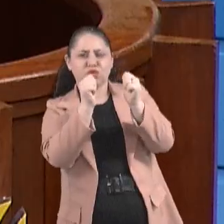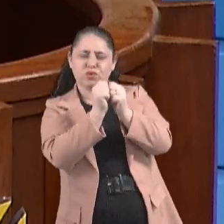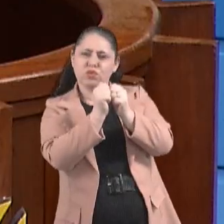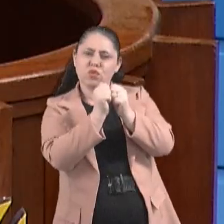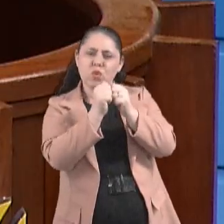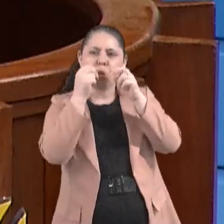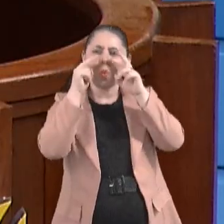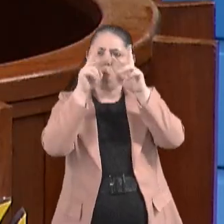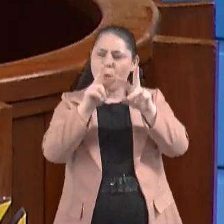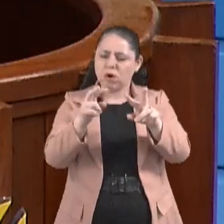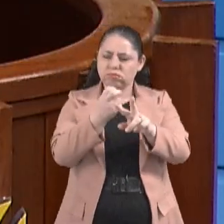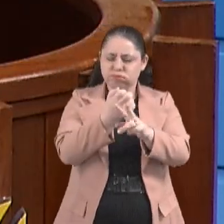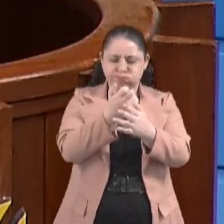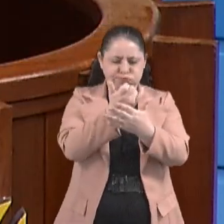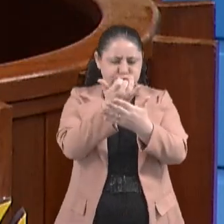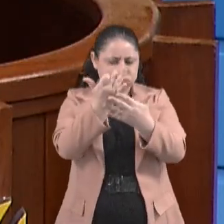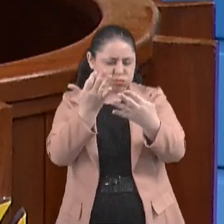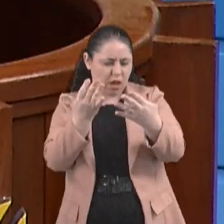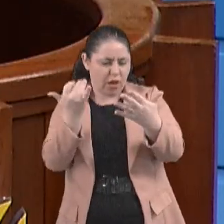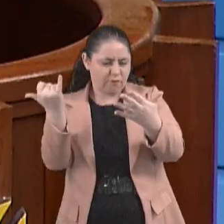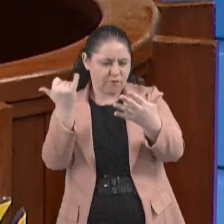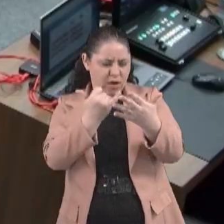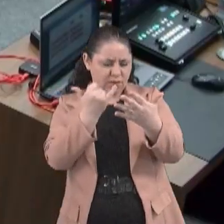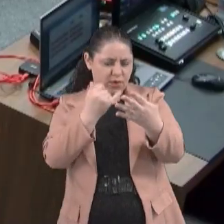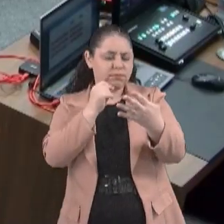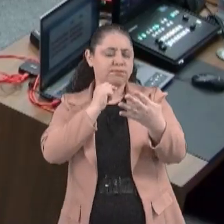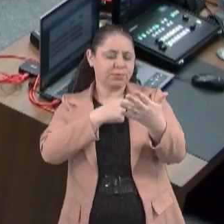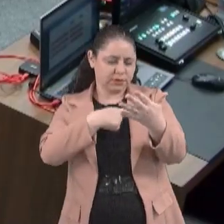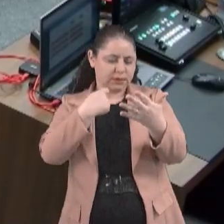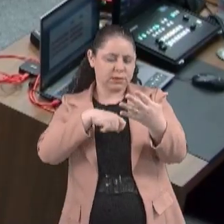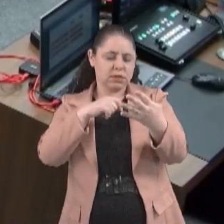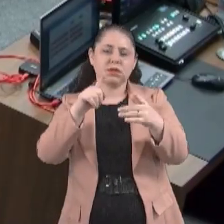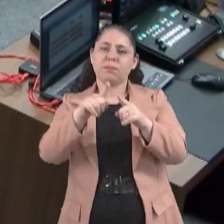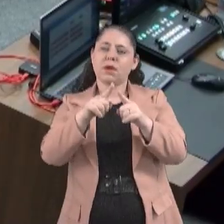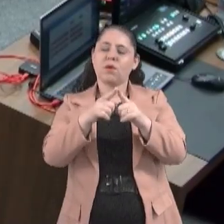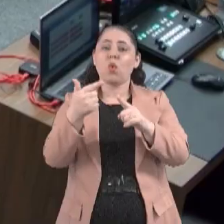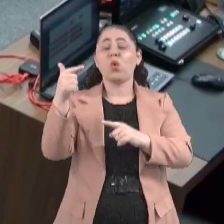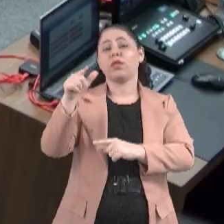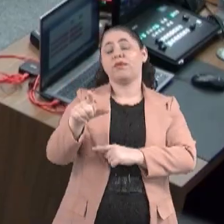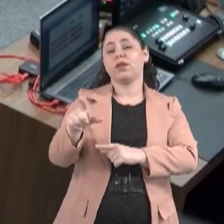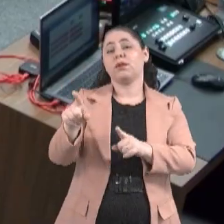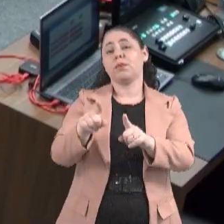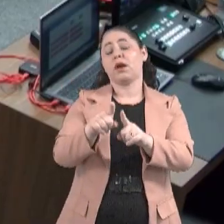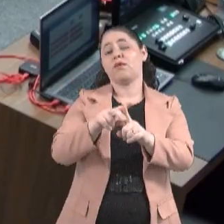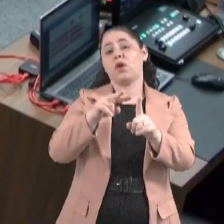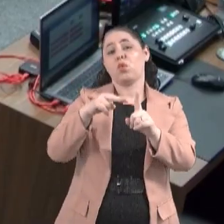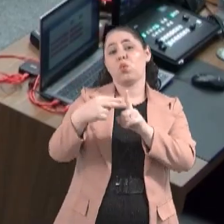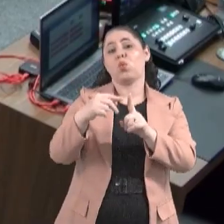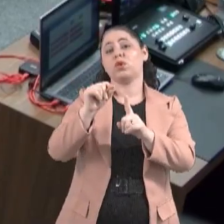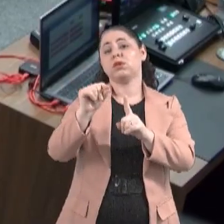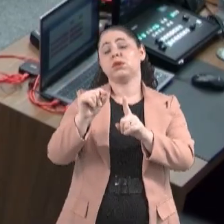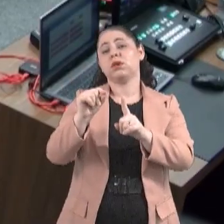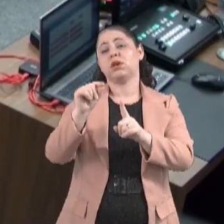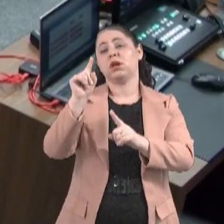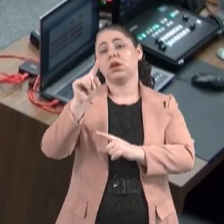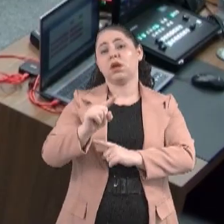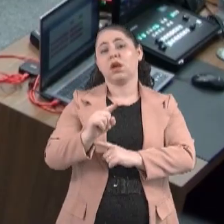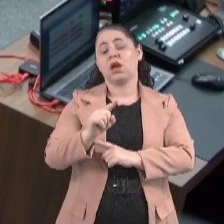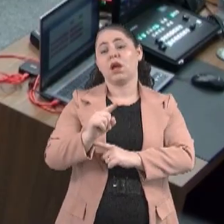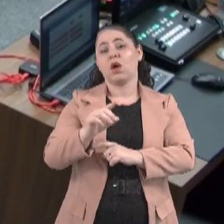que olhem para os números, que olhem para a necessidade. E vamos ter que rever também o que é esse tom